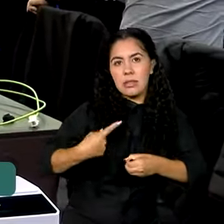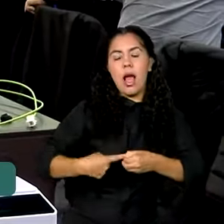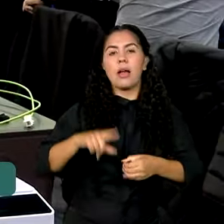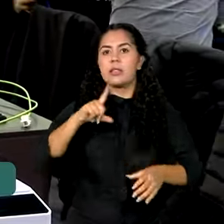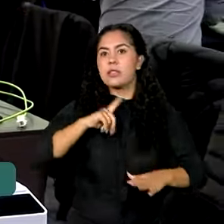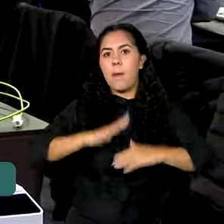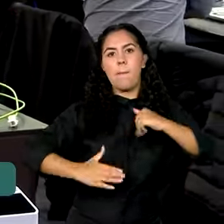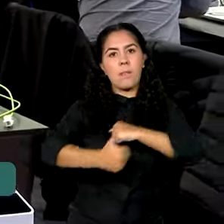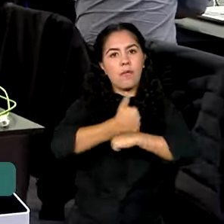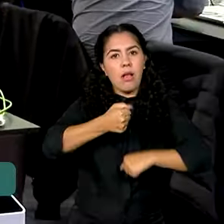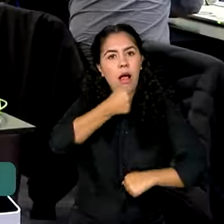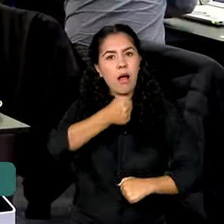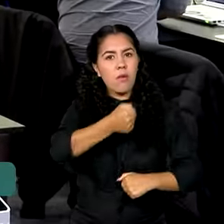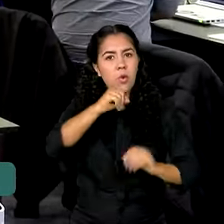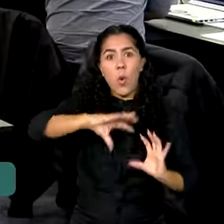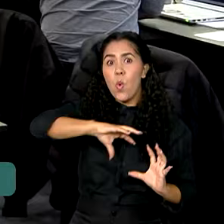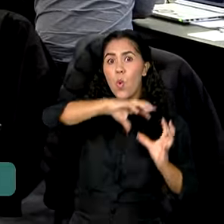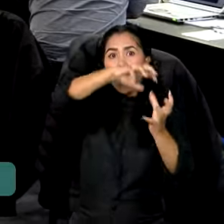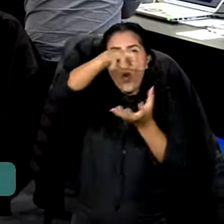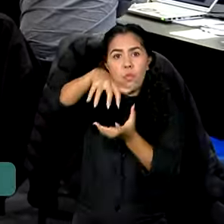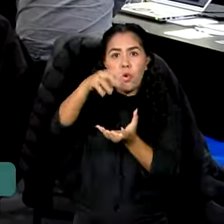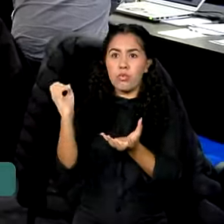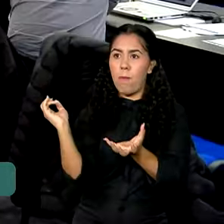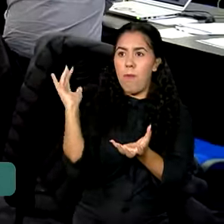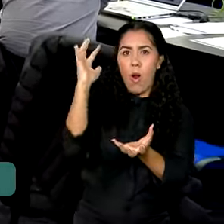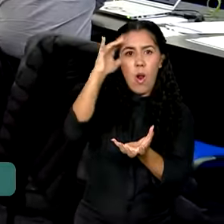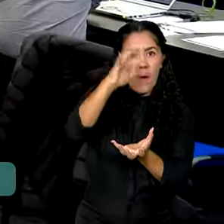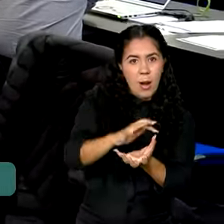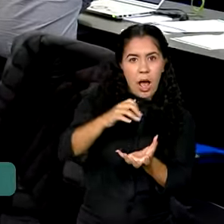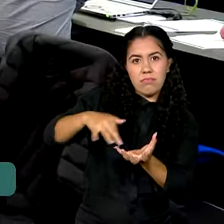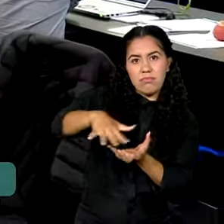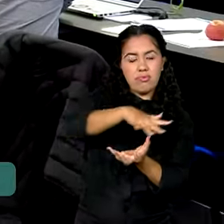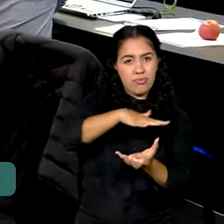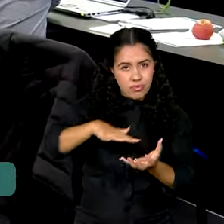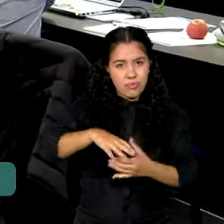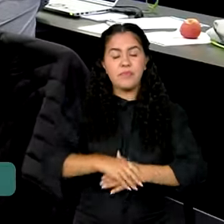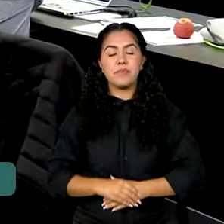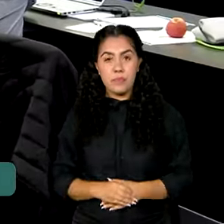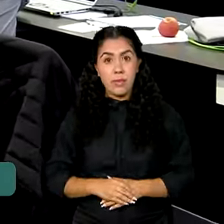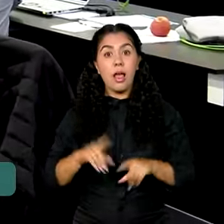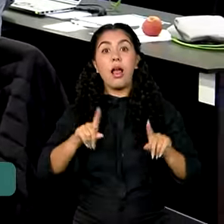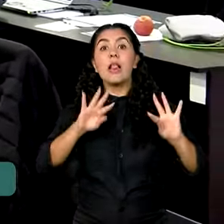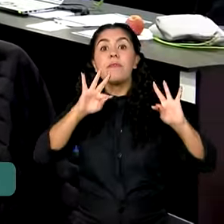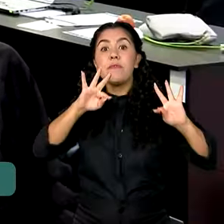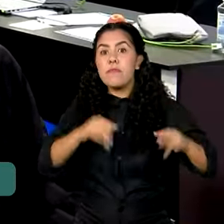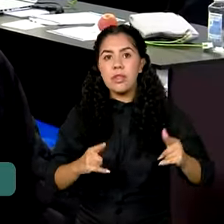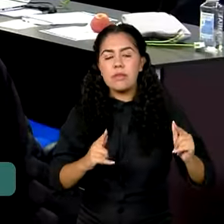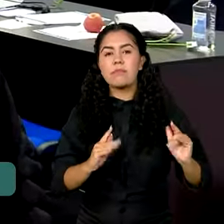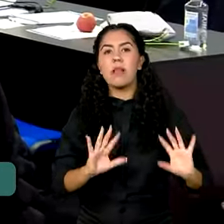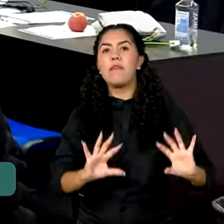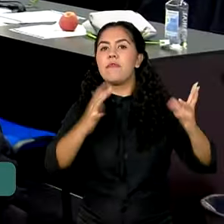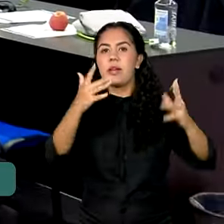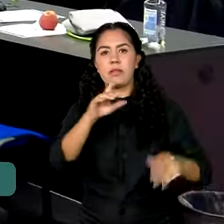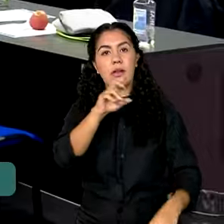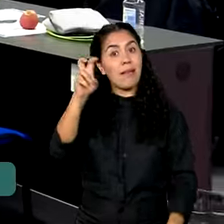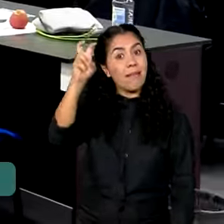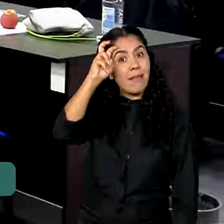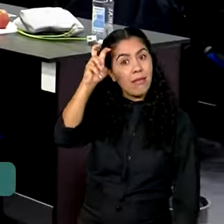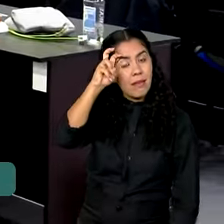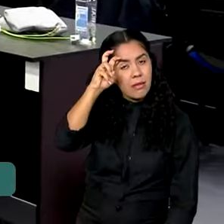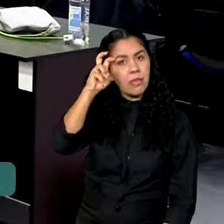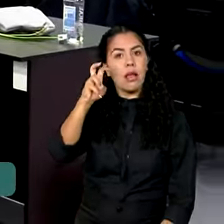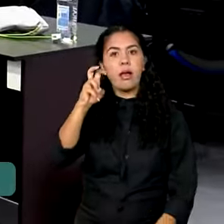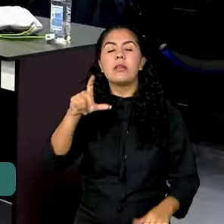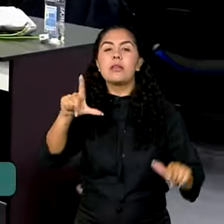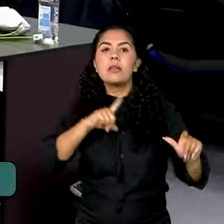do mundo inteiro que vieram acompanhar o evento. A programação termina na quinta-feira com a reunião do